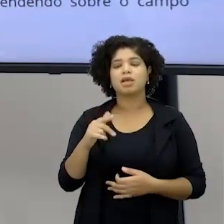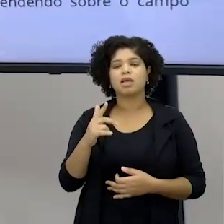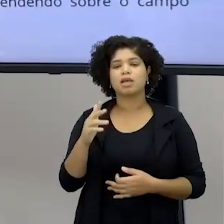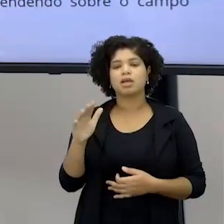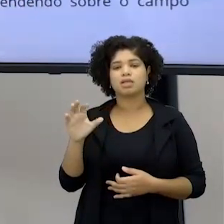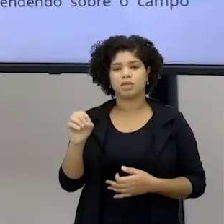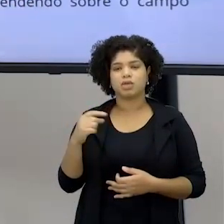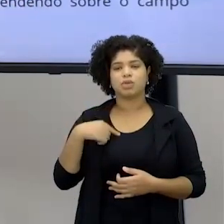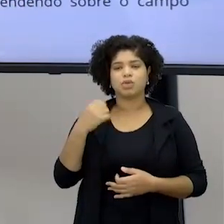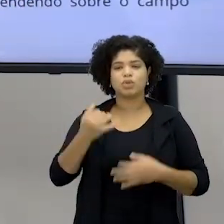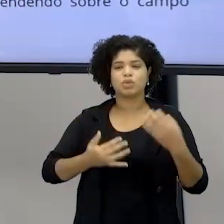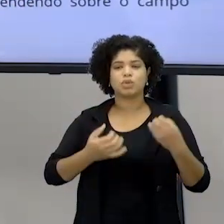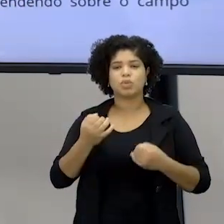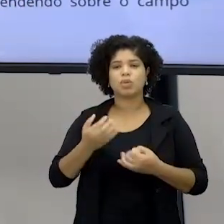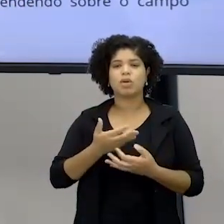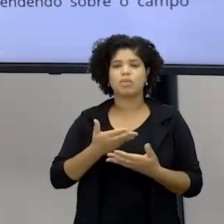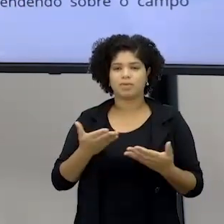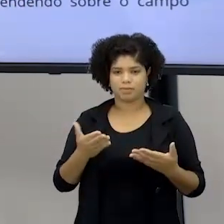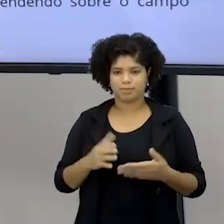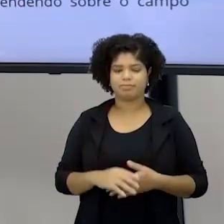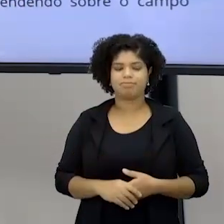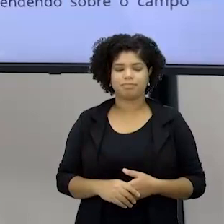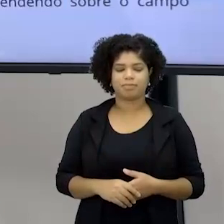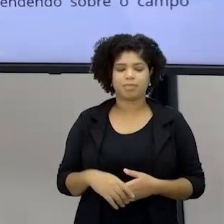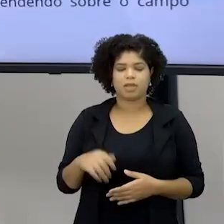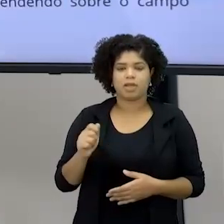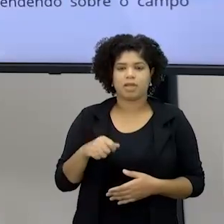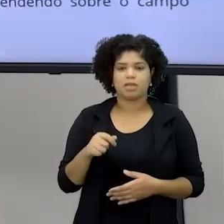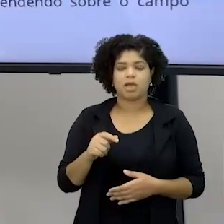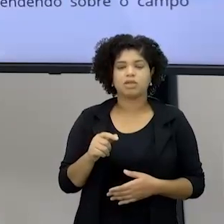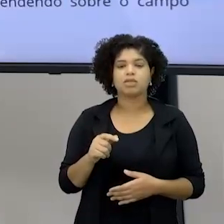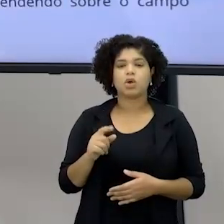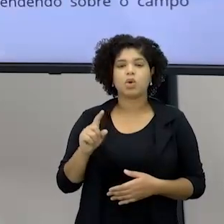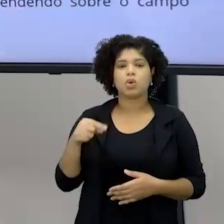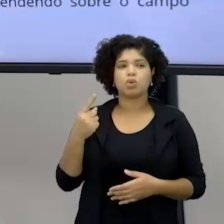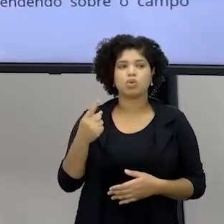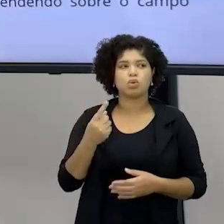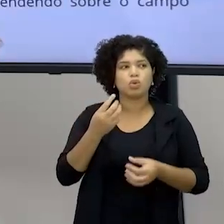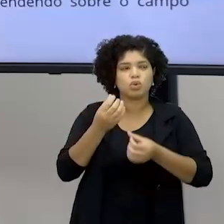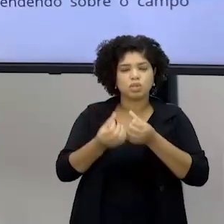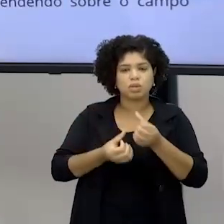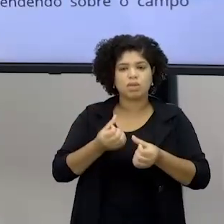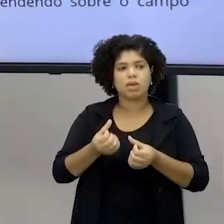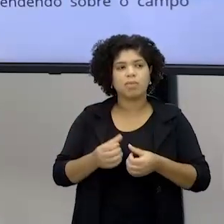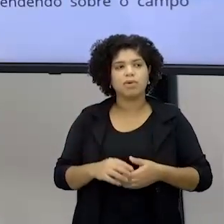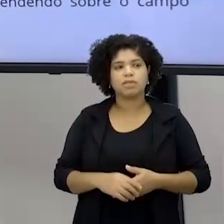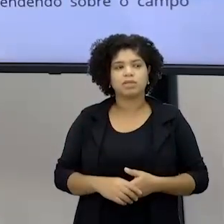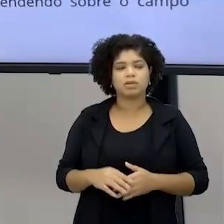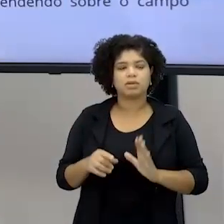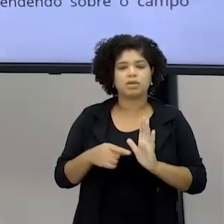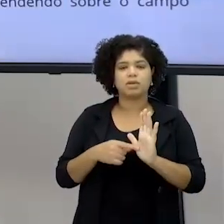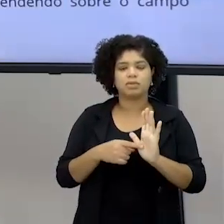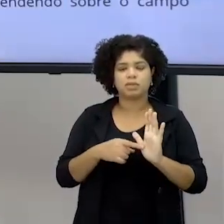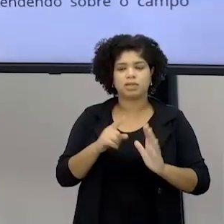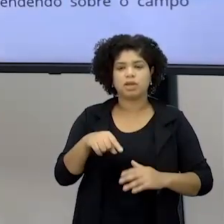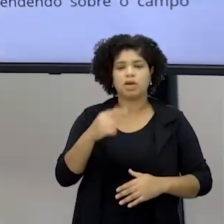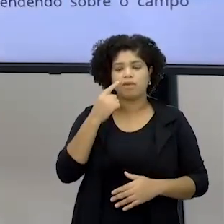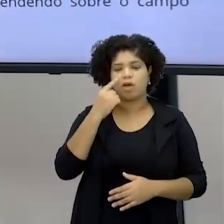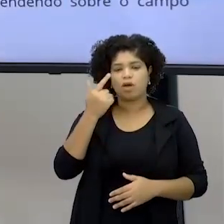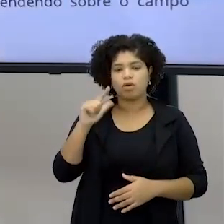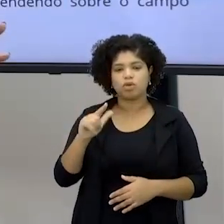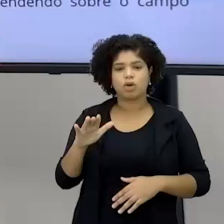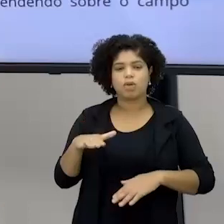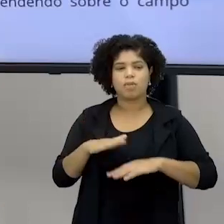quando comentarem disso e chegarmos ao final de semestre, quando a gente estiver lá, né, na